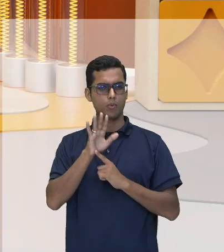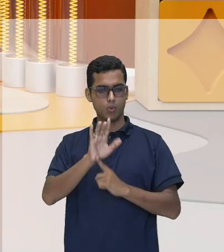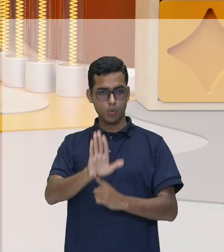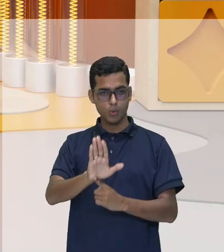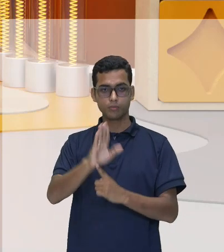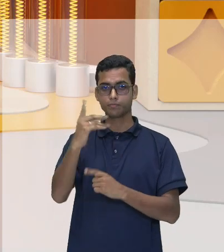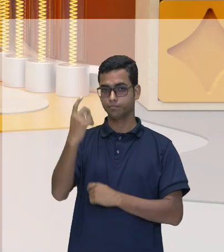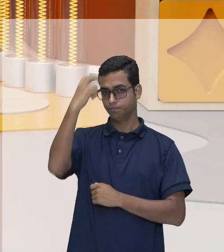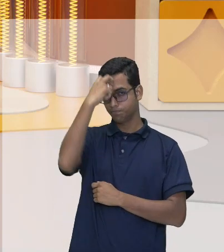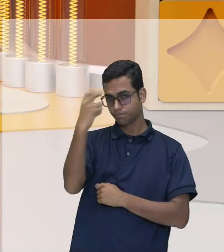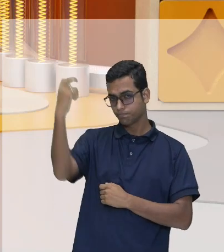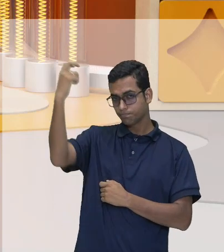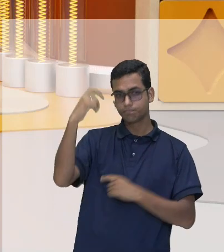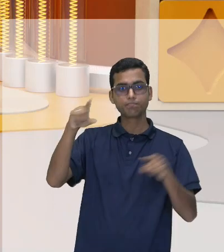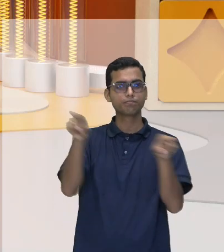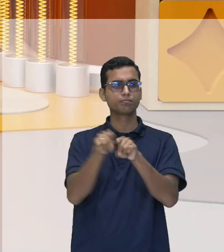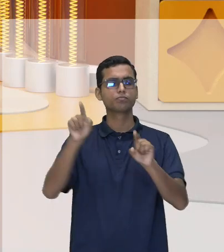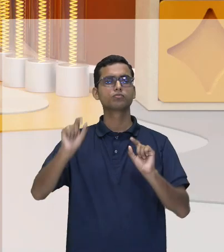continente americano no ano de